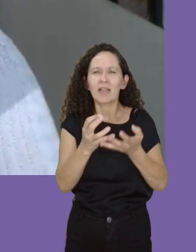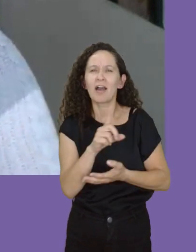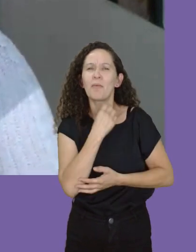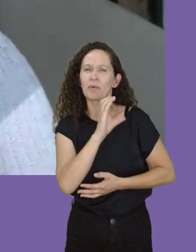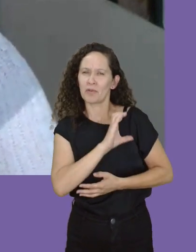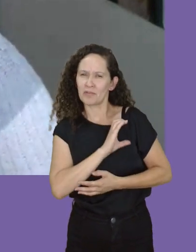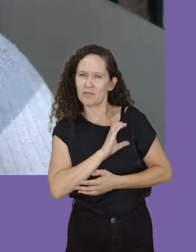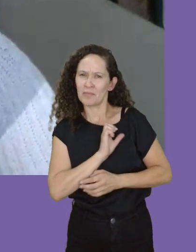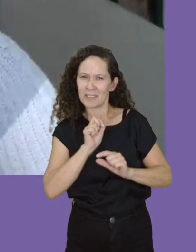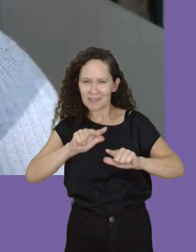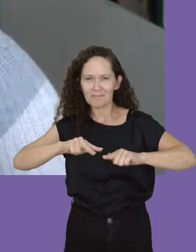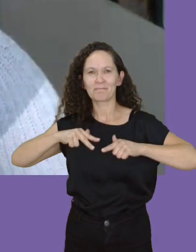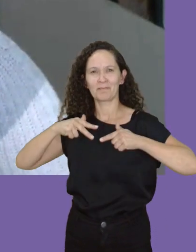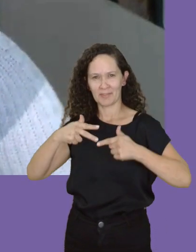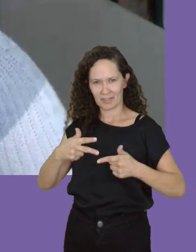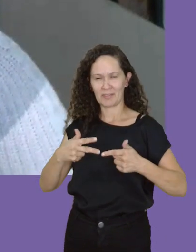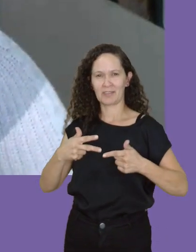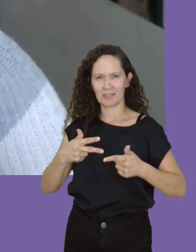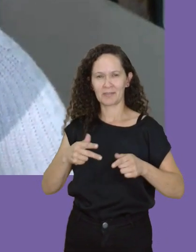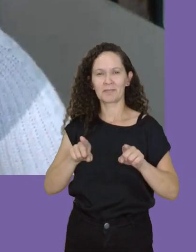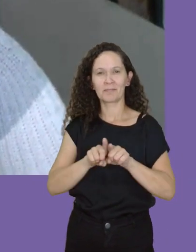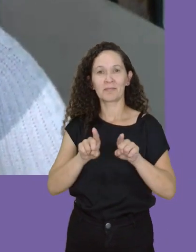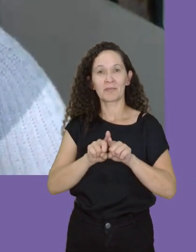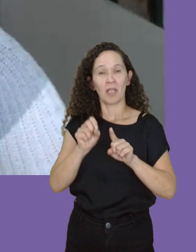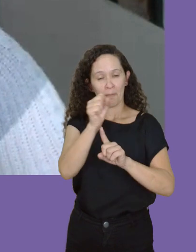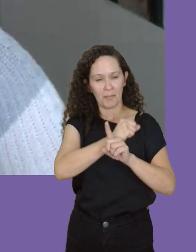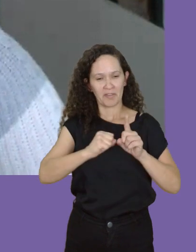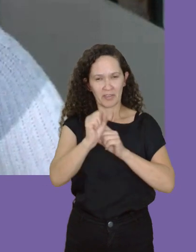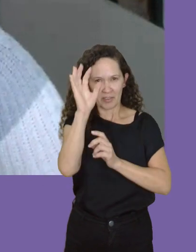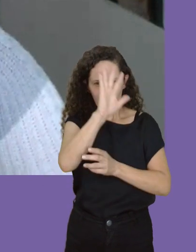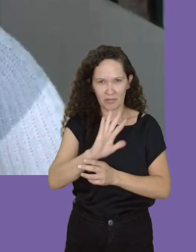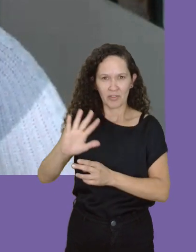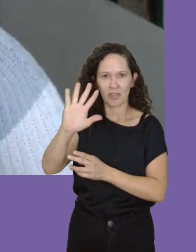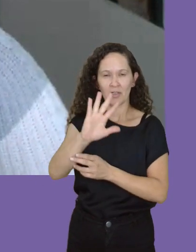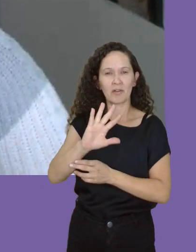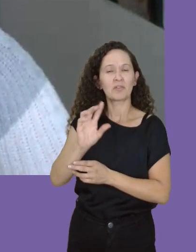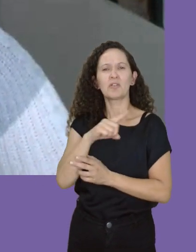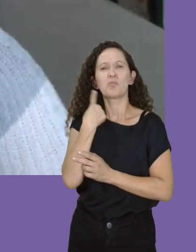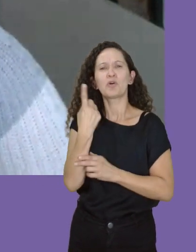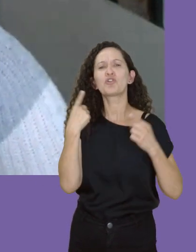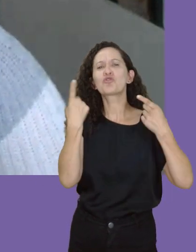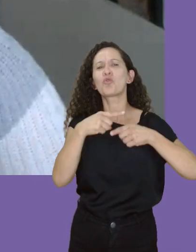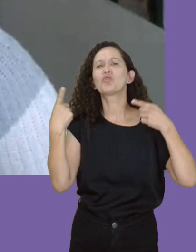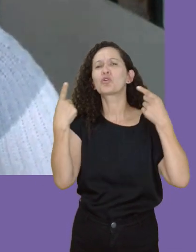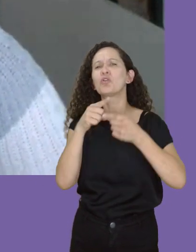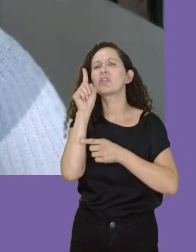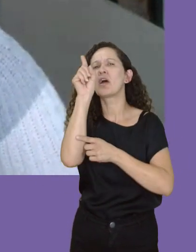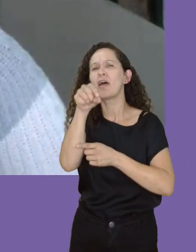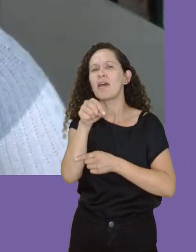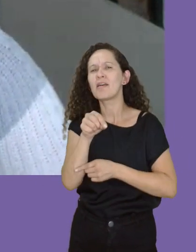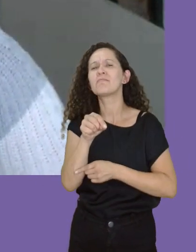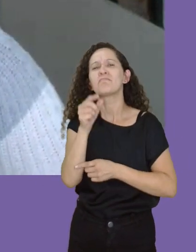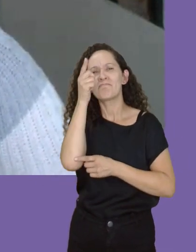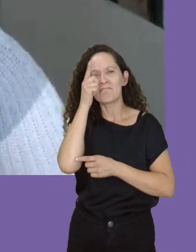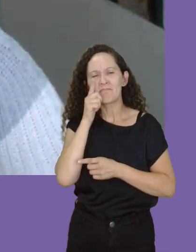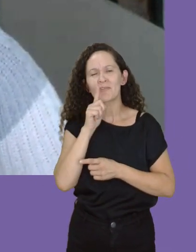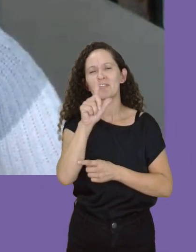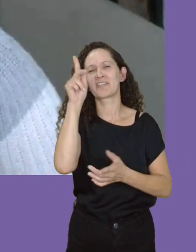companheiras militantes, né, para a sociedade em geral, porque a maior forma de nós combatermos isso é